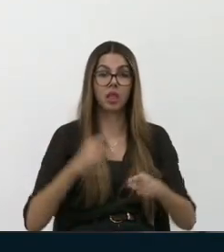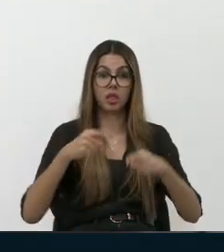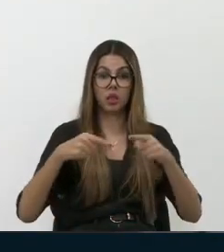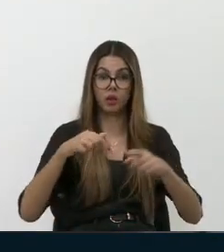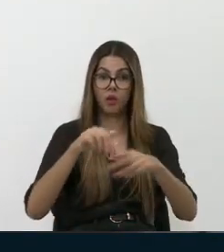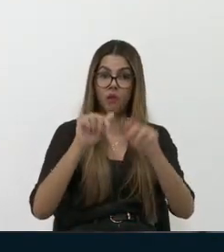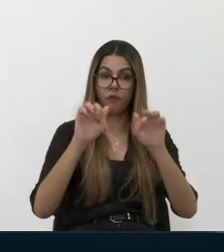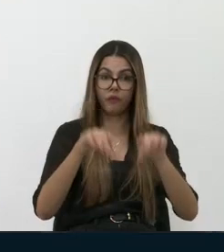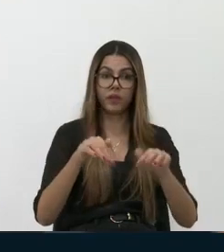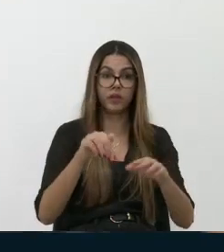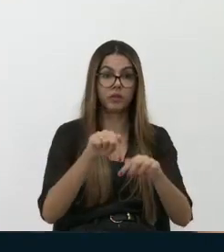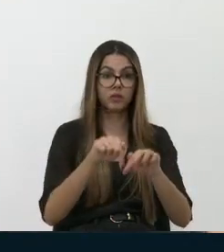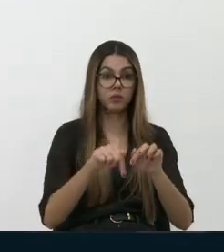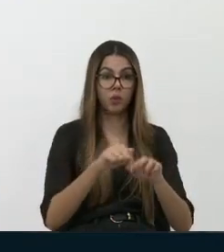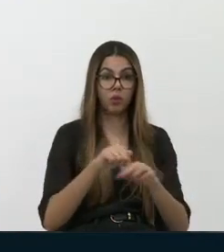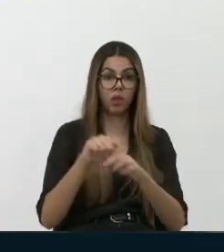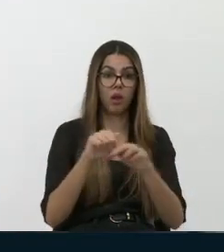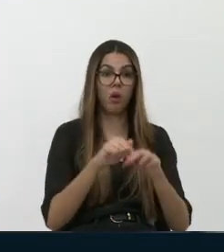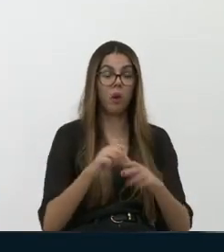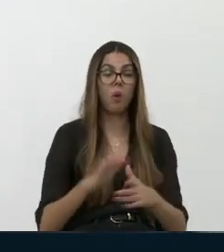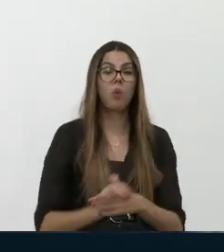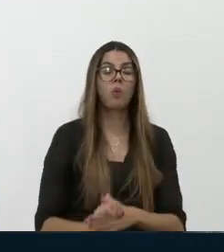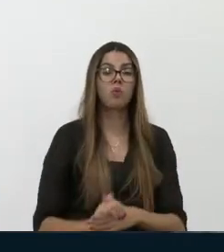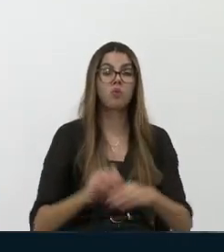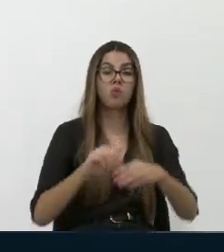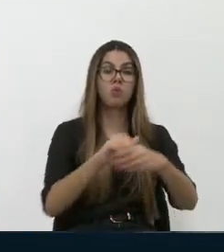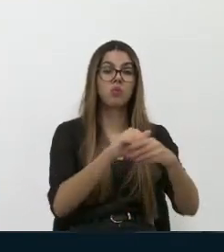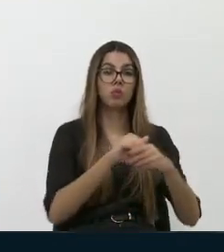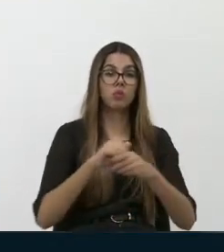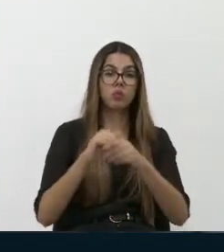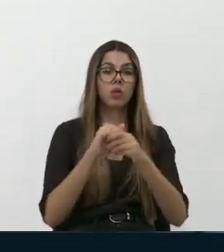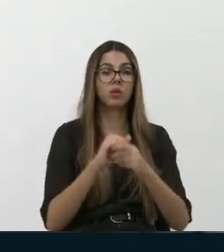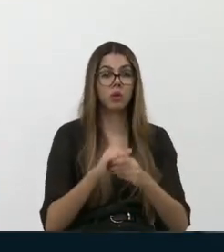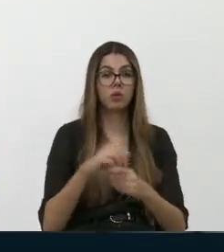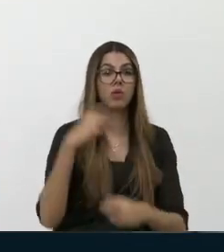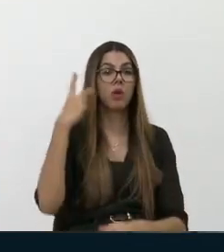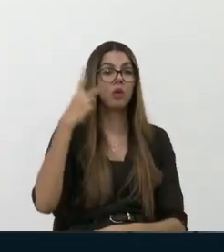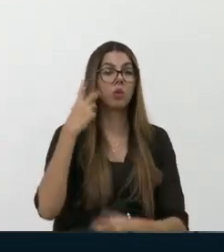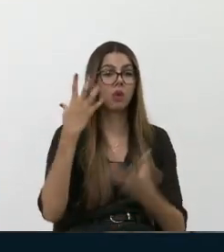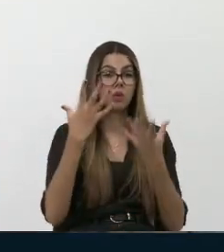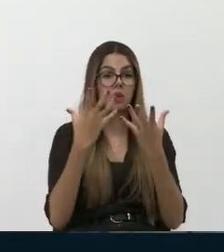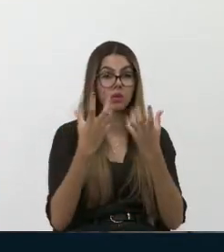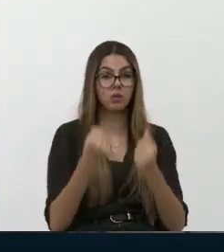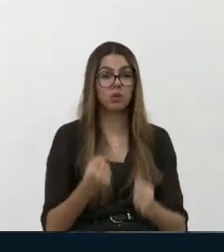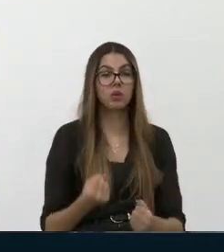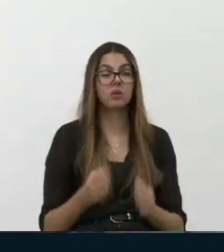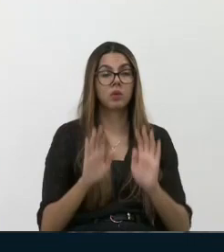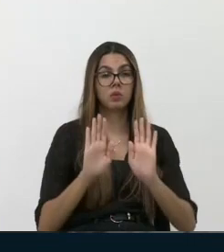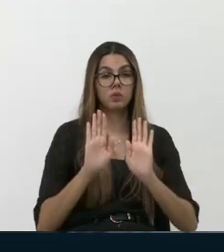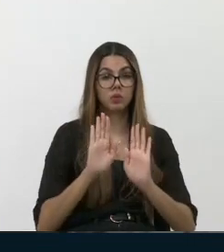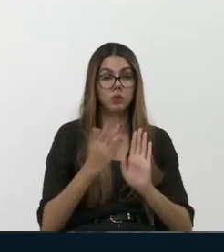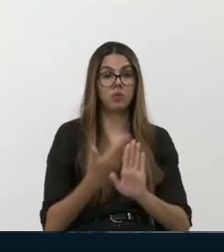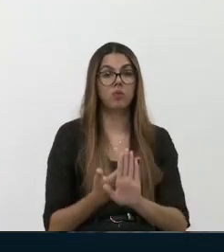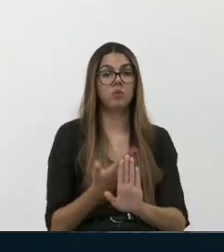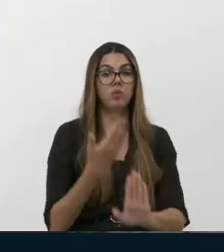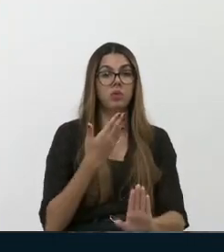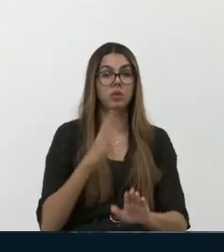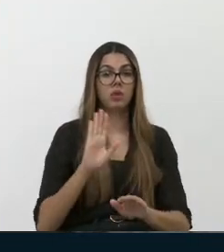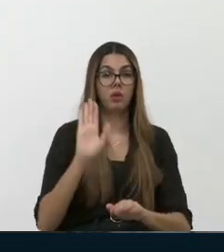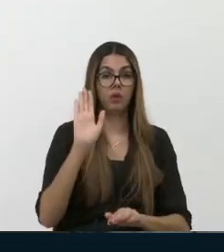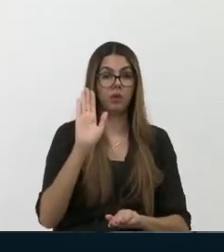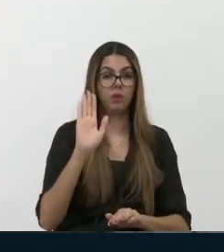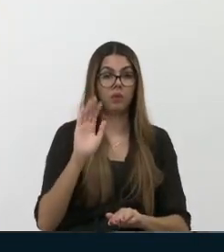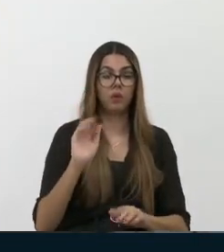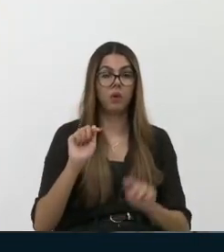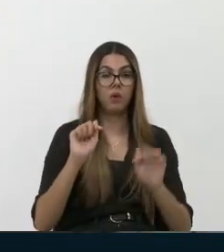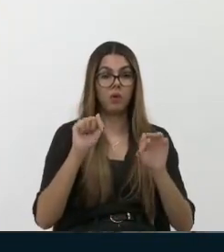discussão, em votação. Os vereadores favoráveis permaneçam como estão e os contrários se manifestem. Encerrada a